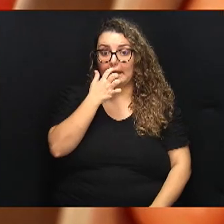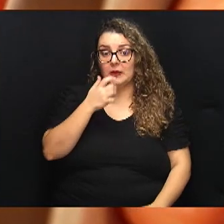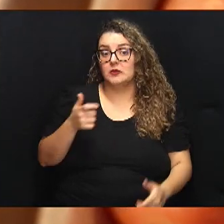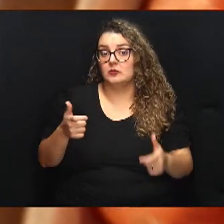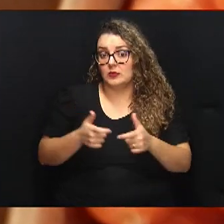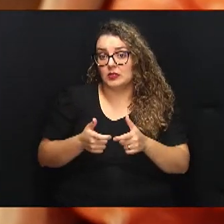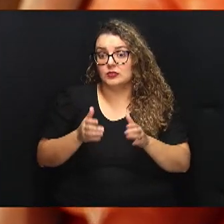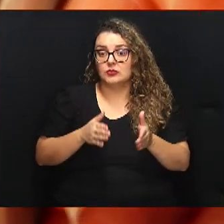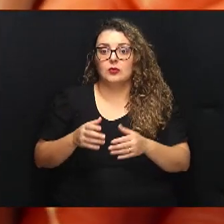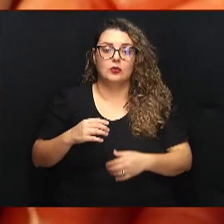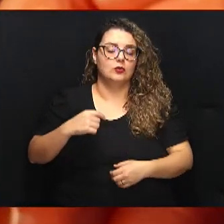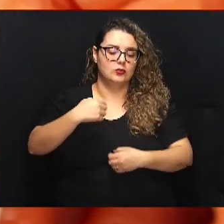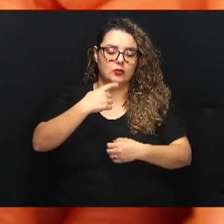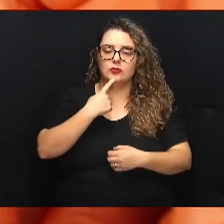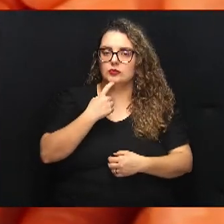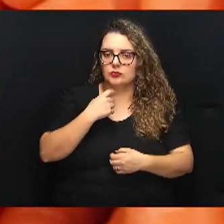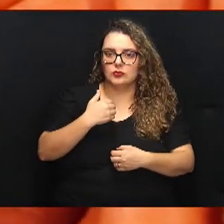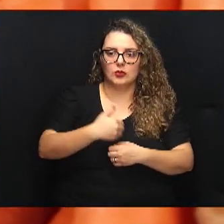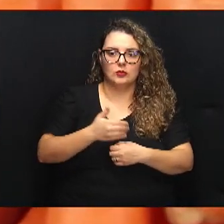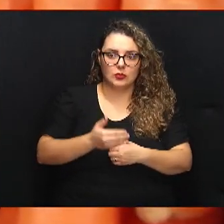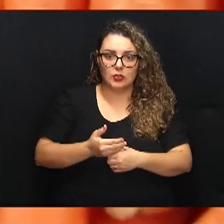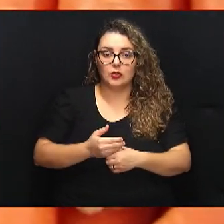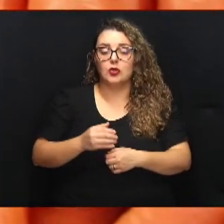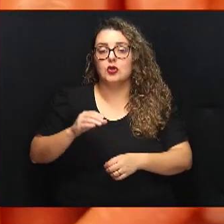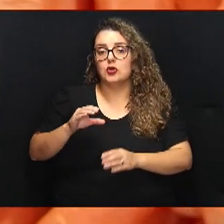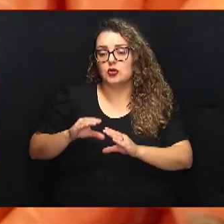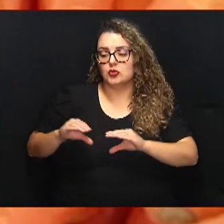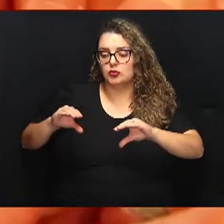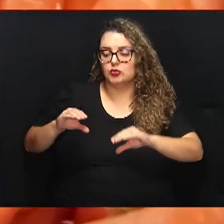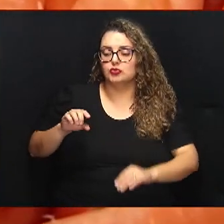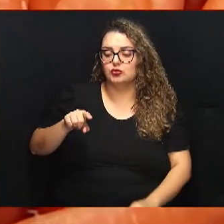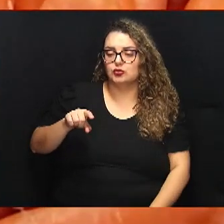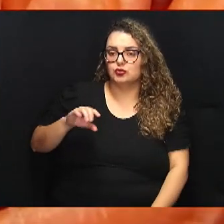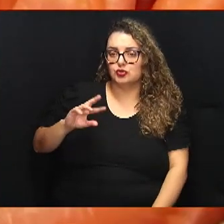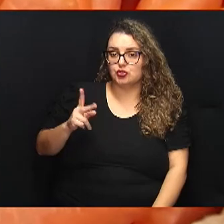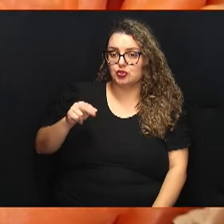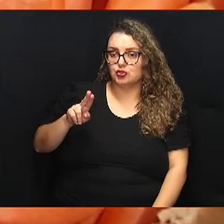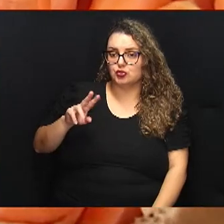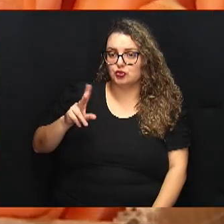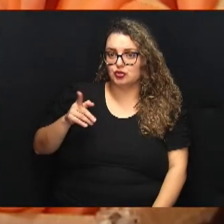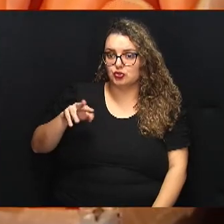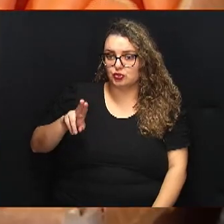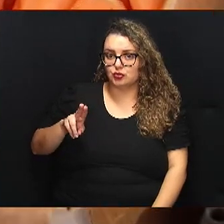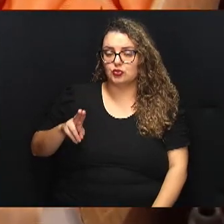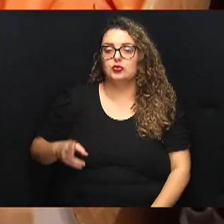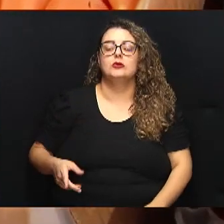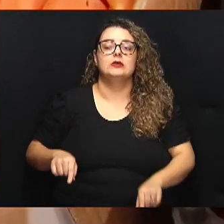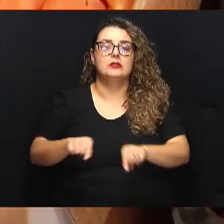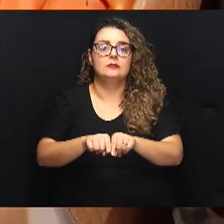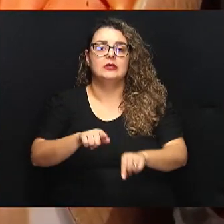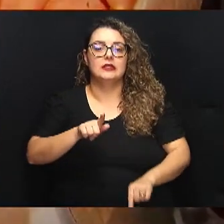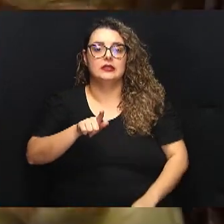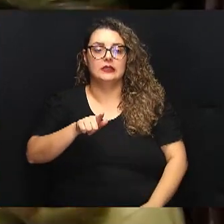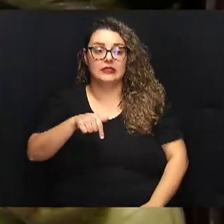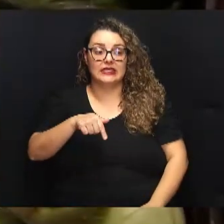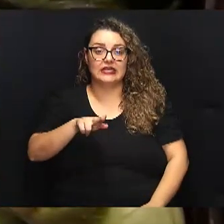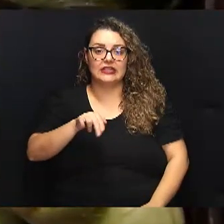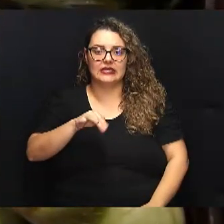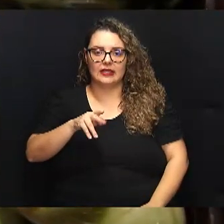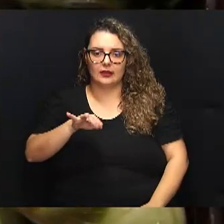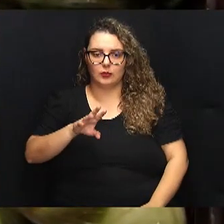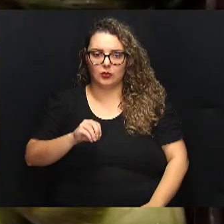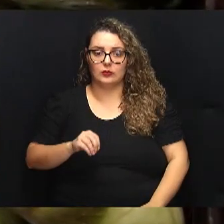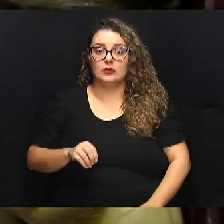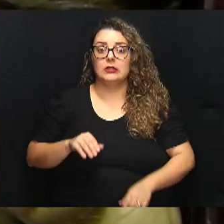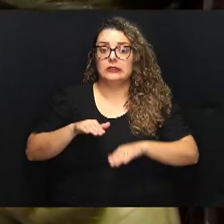como tomate, chuchu e quiabo, eles obtiveram uma baixa, porque eles já vinham de uma alta e daí esses preços deram uma estabilizada, houve